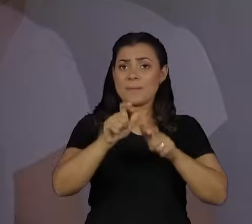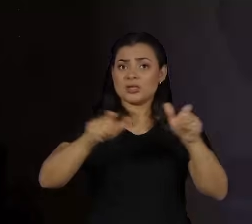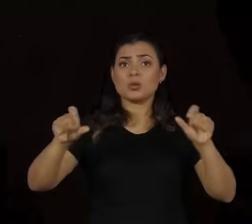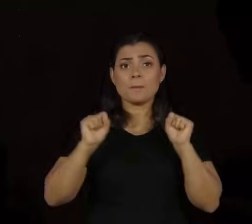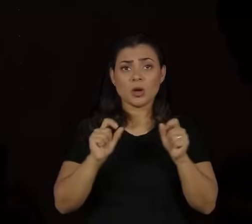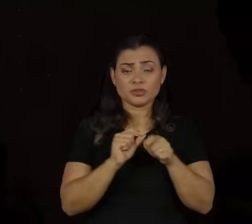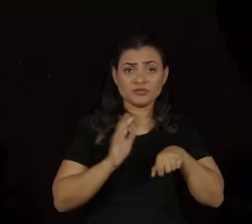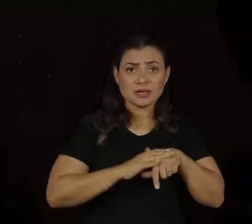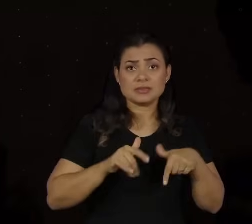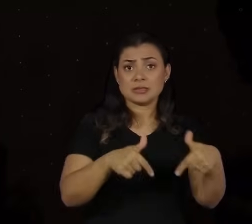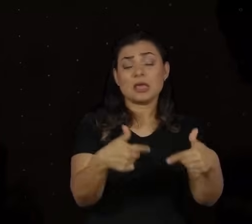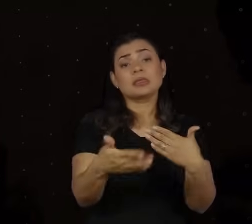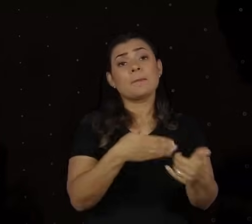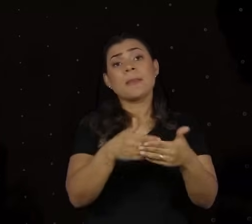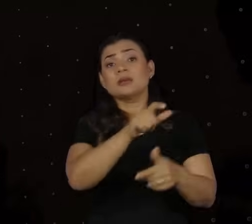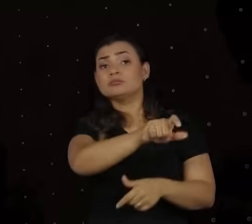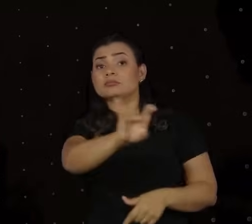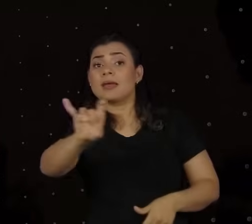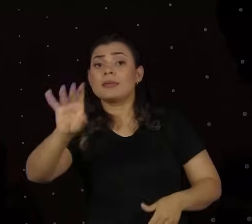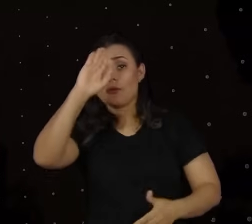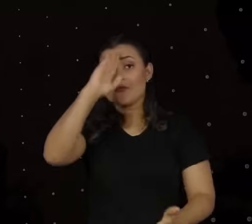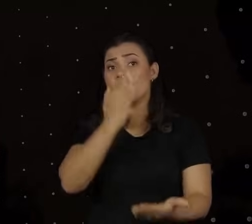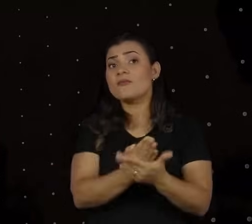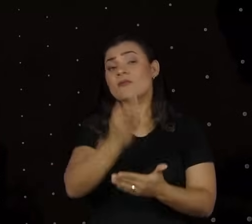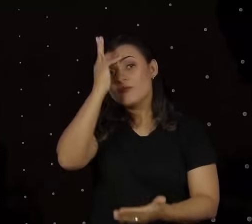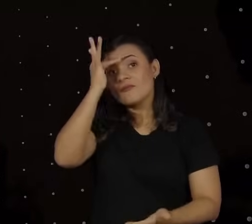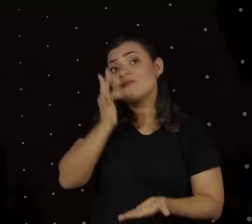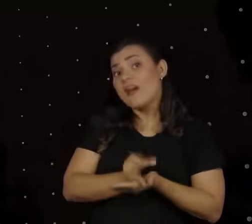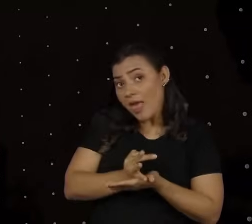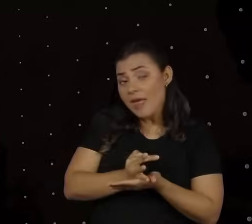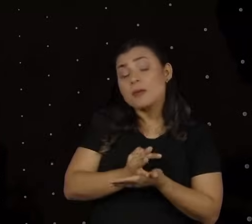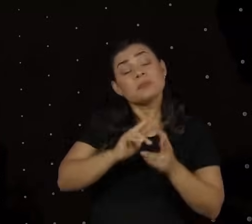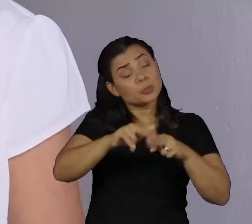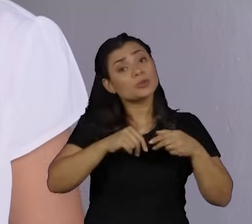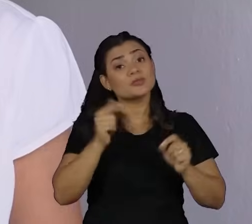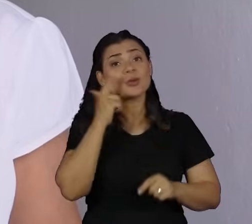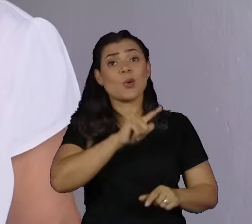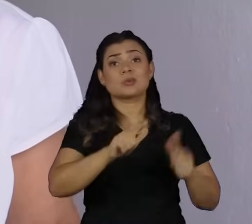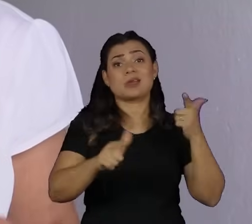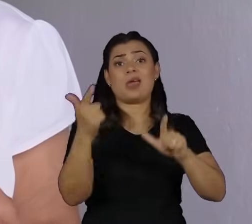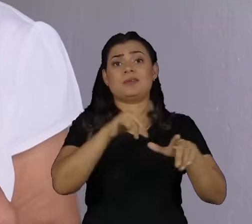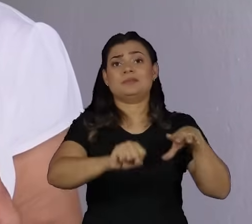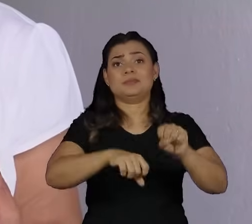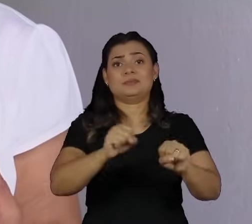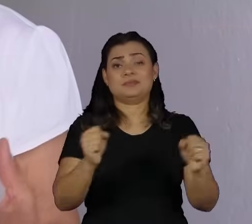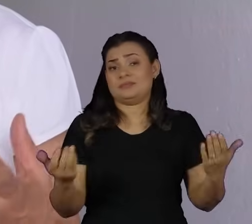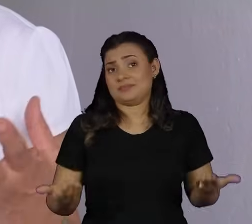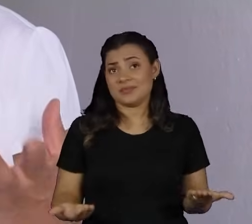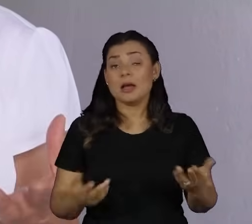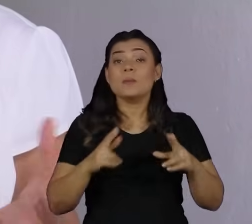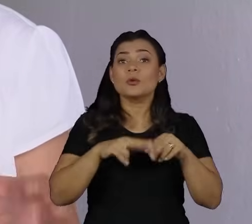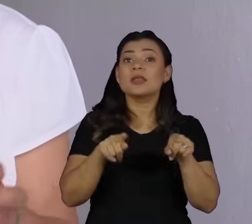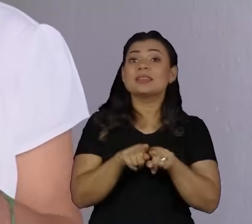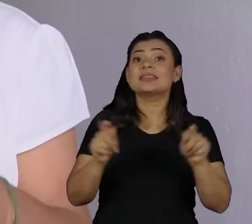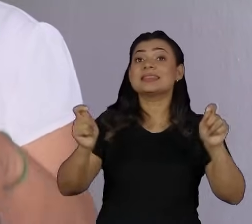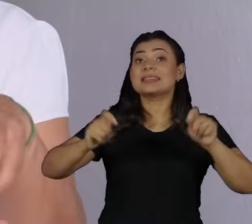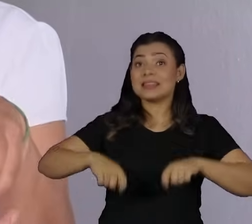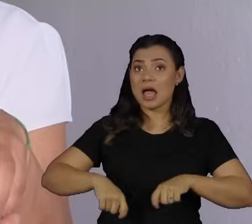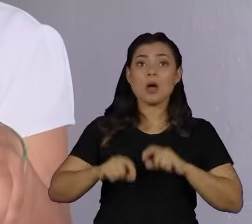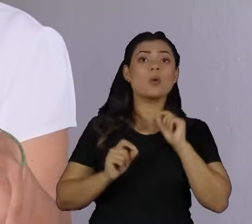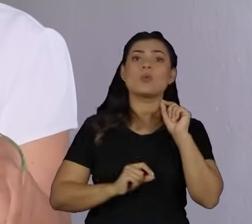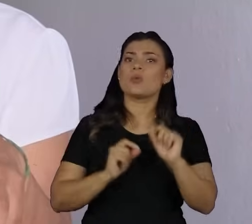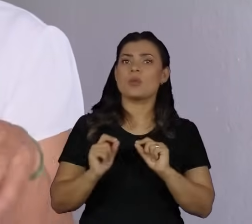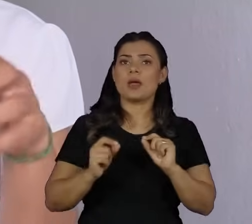Tudo depende da sua fé e da sua conexão. Então você consegue tudo. E você pode também potencializar